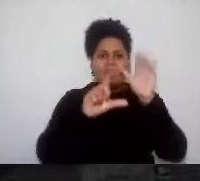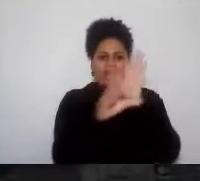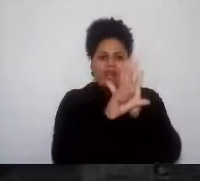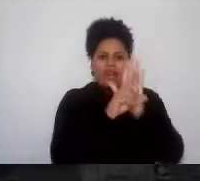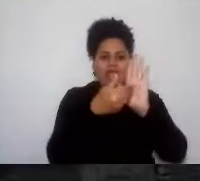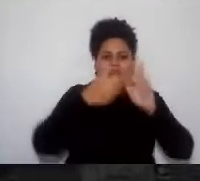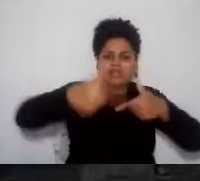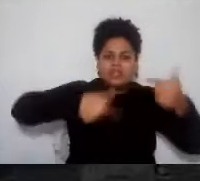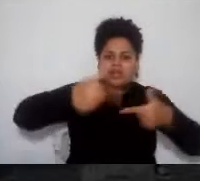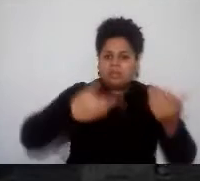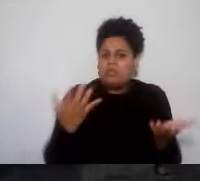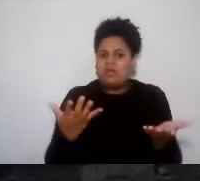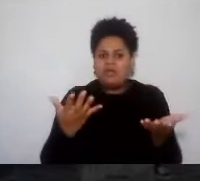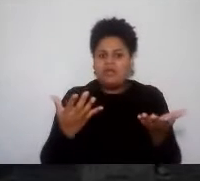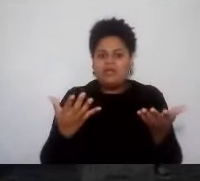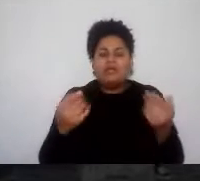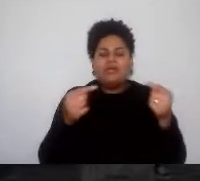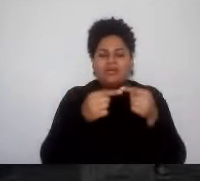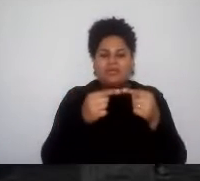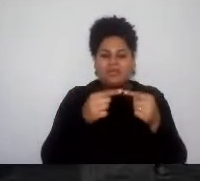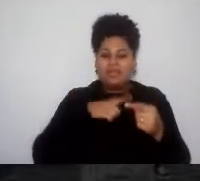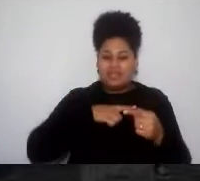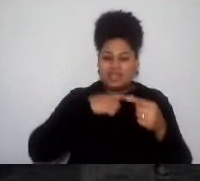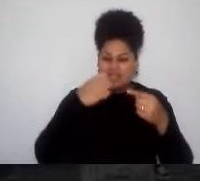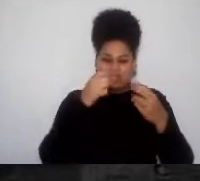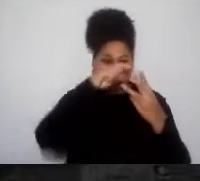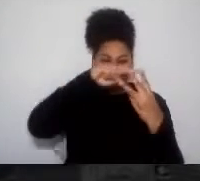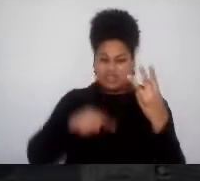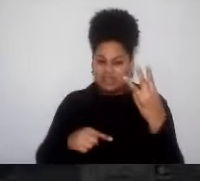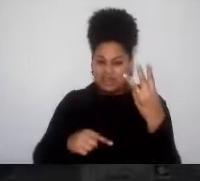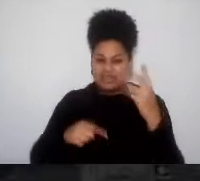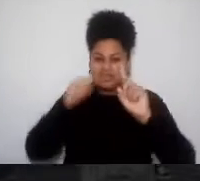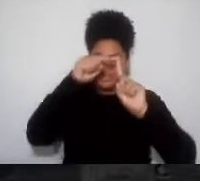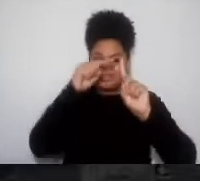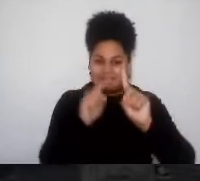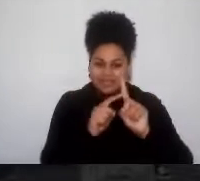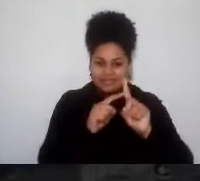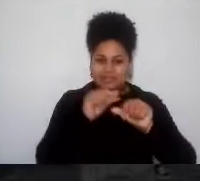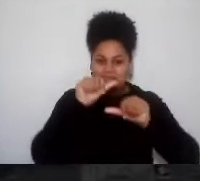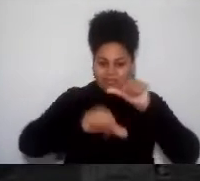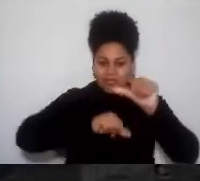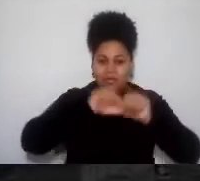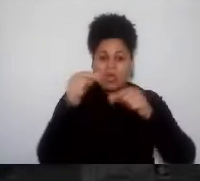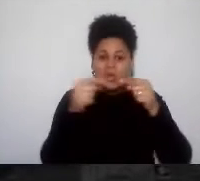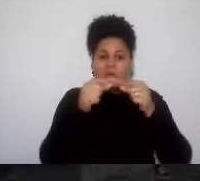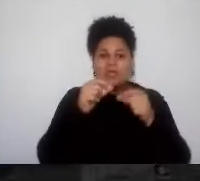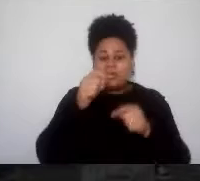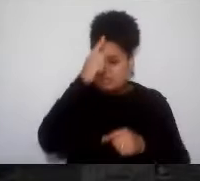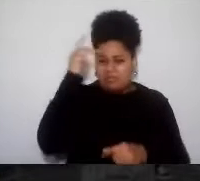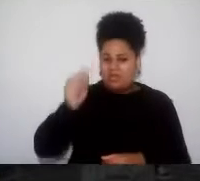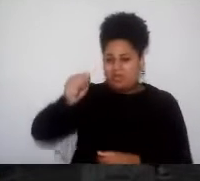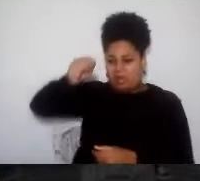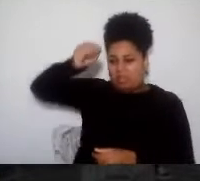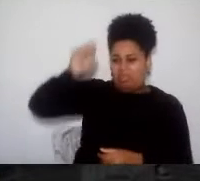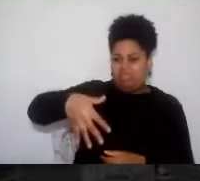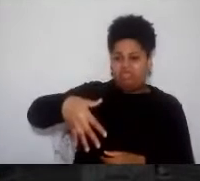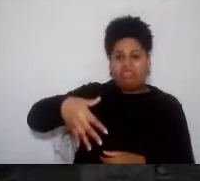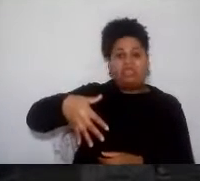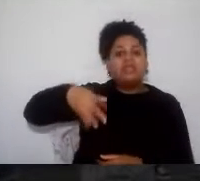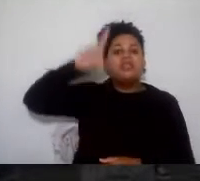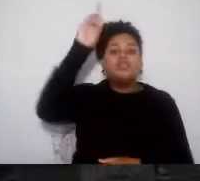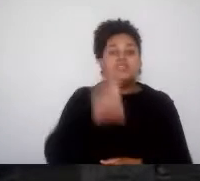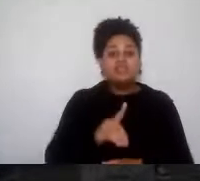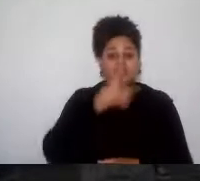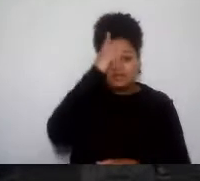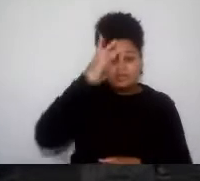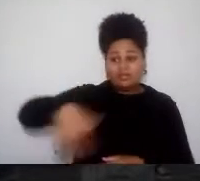hoje aí é precarização pura dos direitos dos trabalhadores. E aqueles que acham que isso aí vai